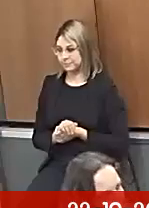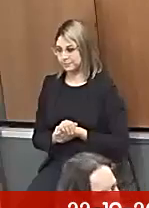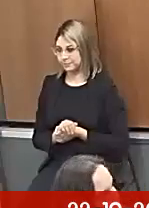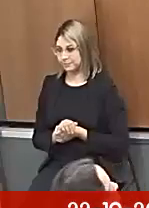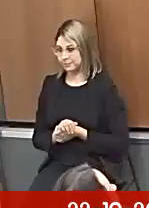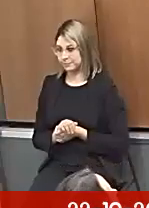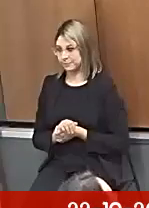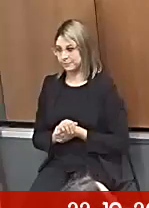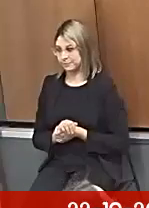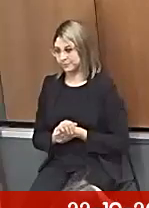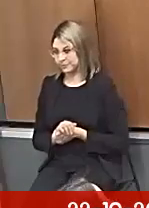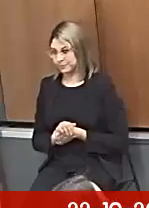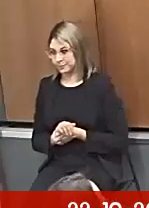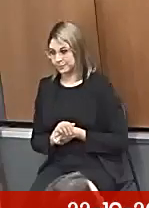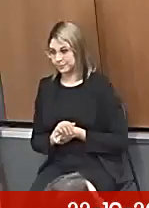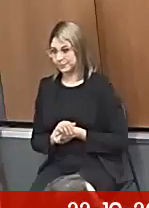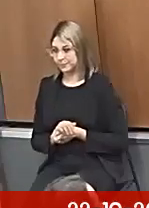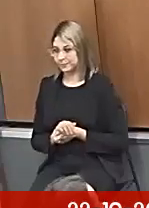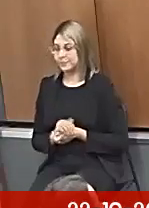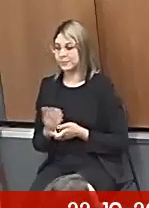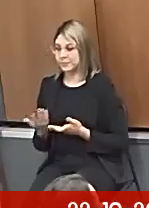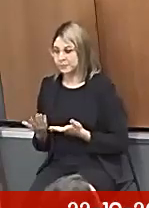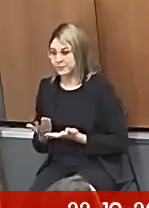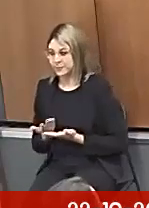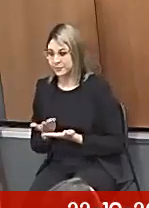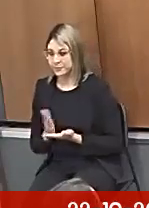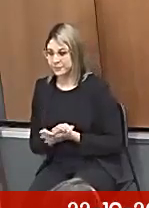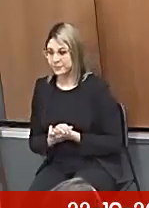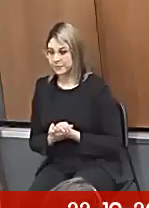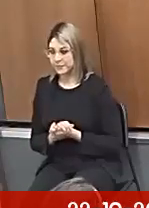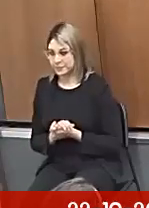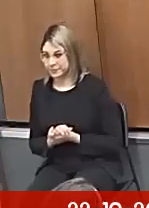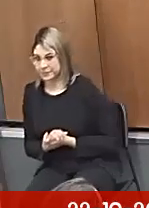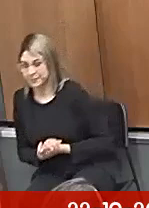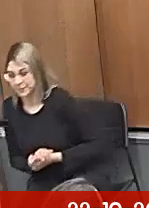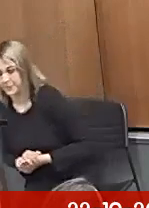Vou passar aqui para o deputado Zé Guilherme para suas considerações.